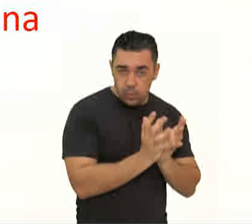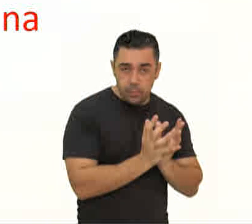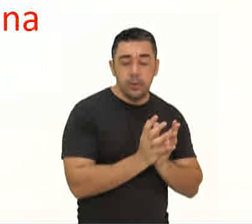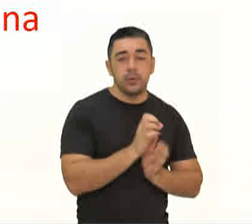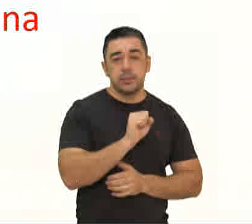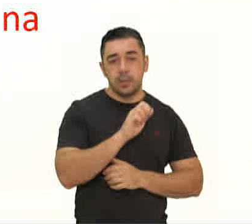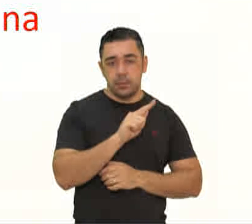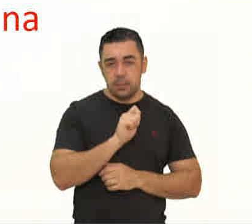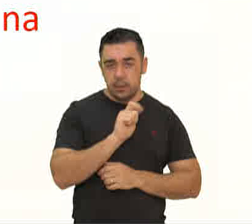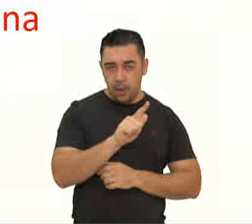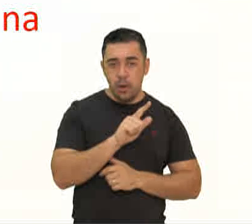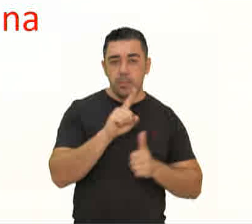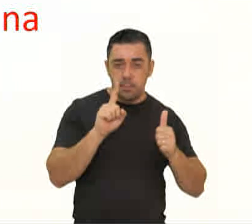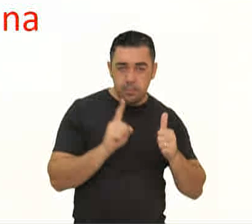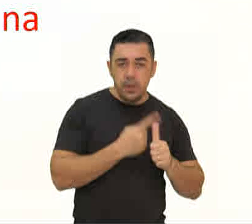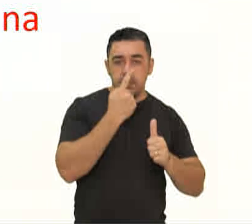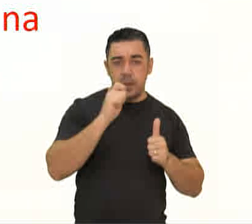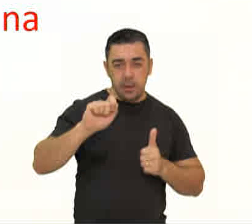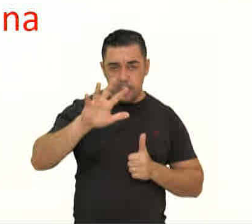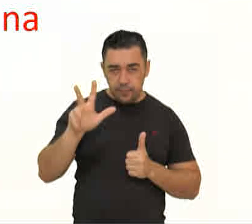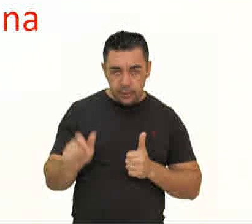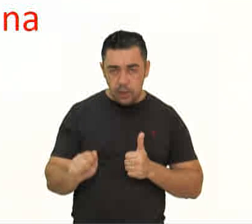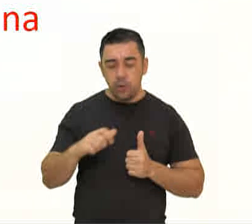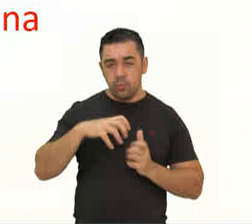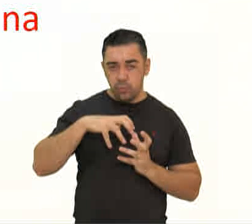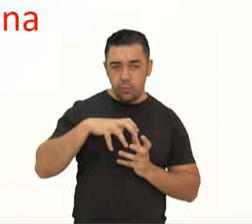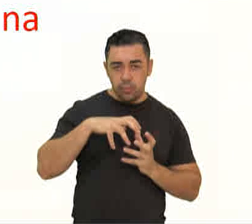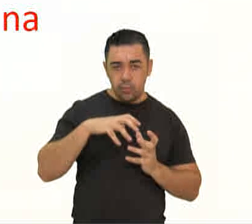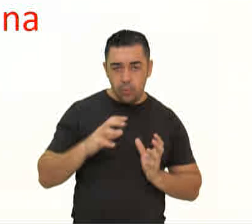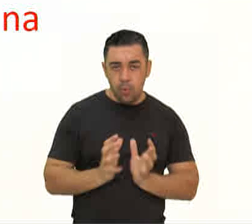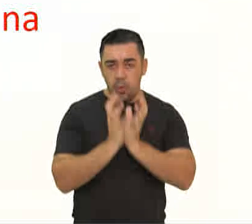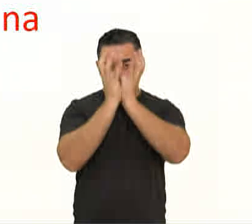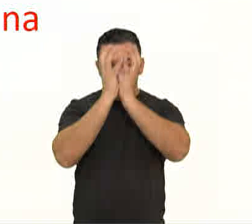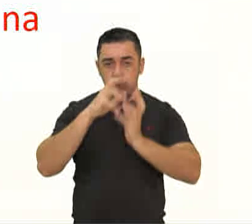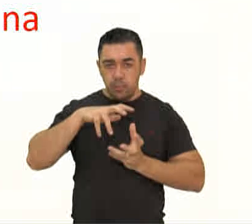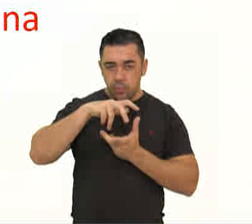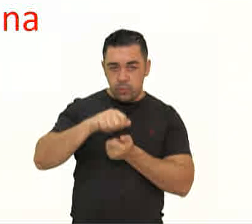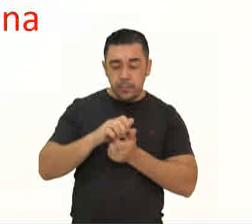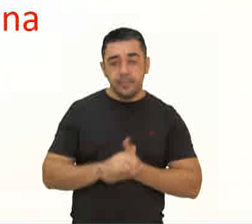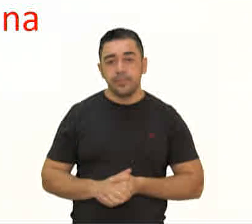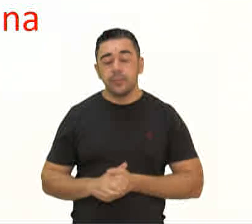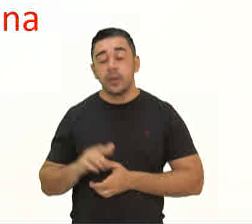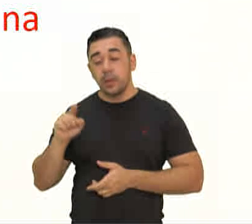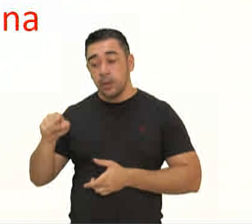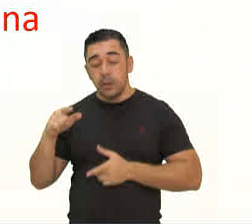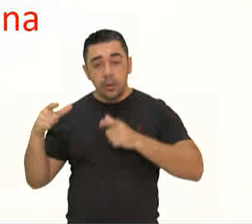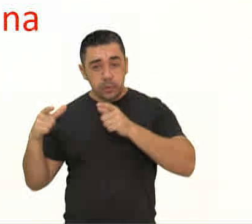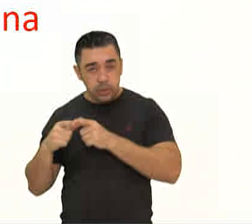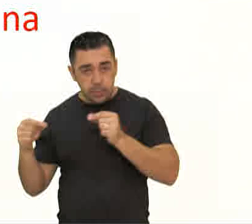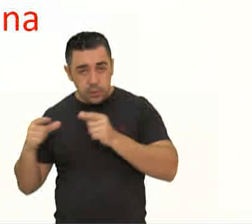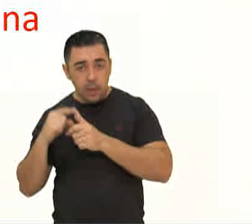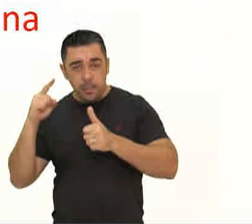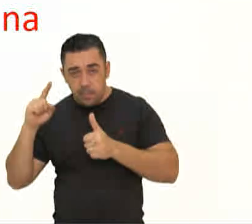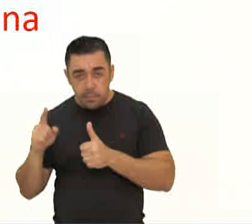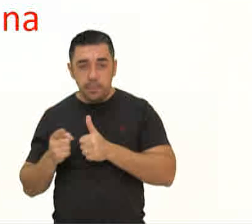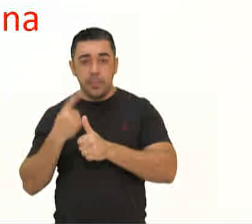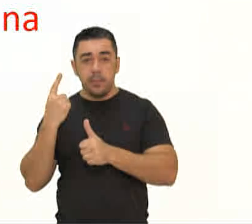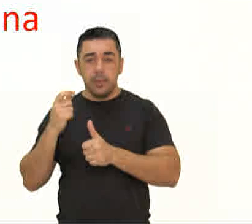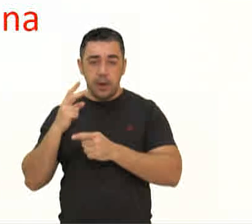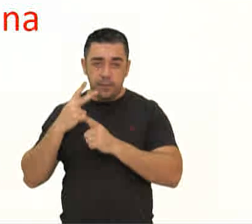primeira de um time africano na Copa do Mundo, e para os japoneses, foi a primeira vitória em cima de uma